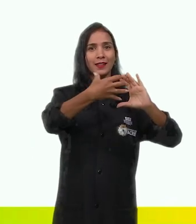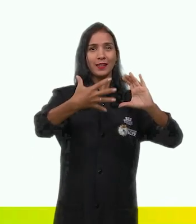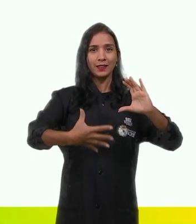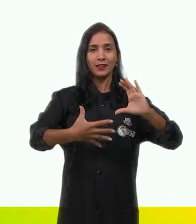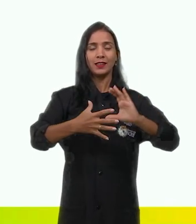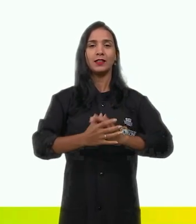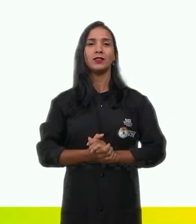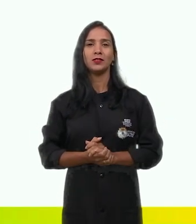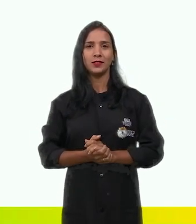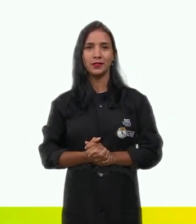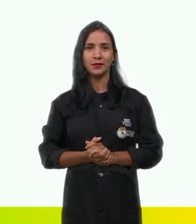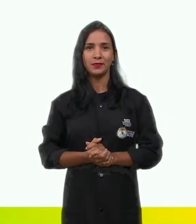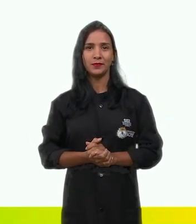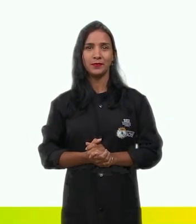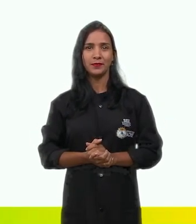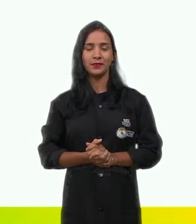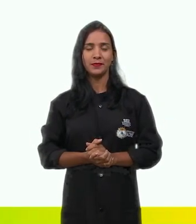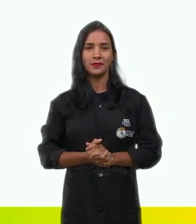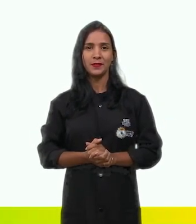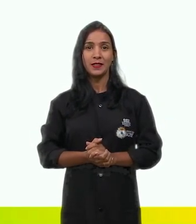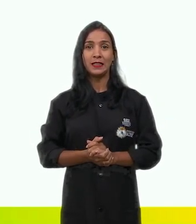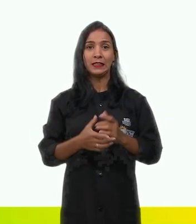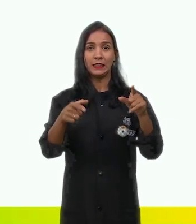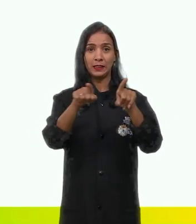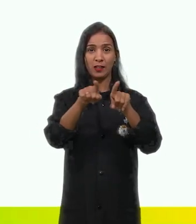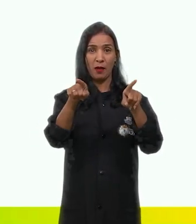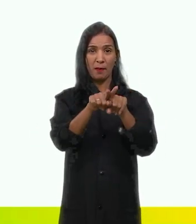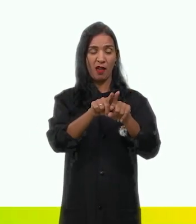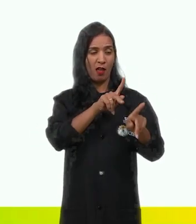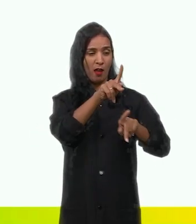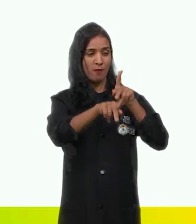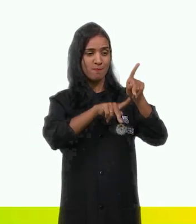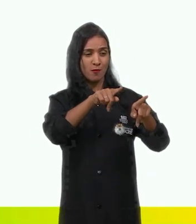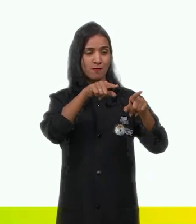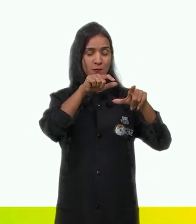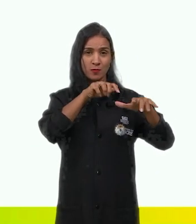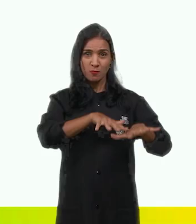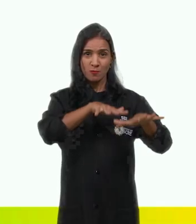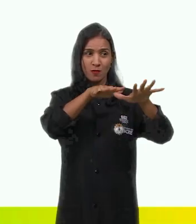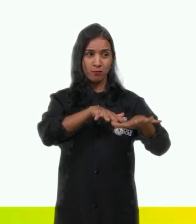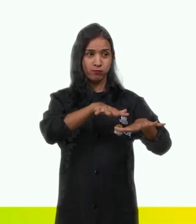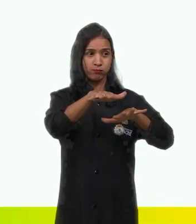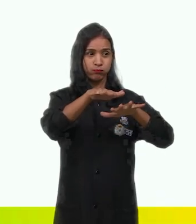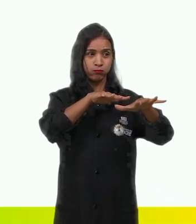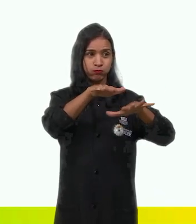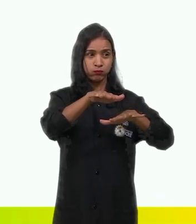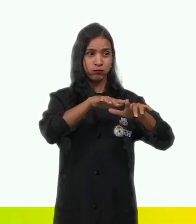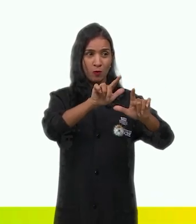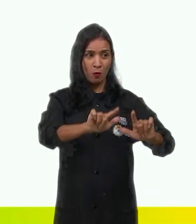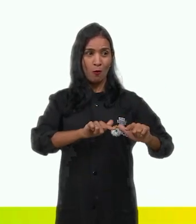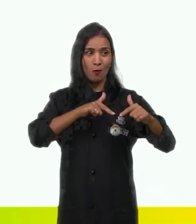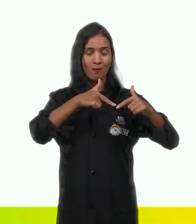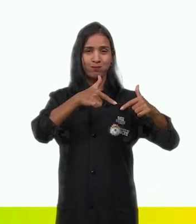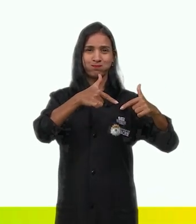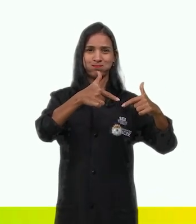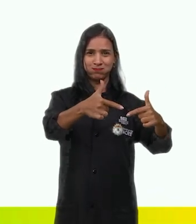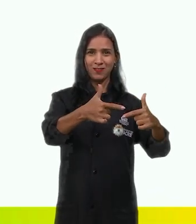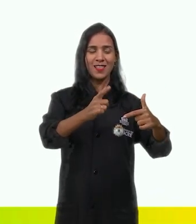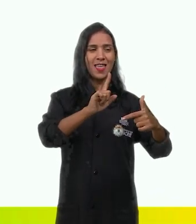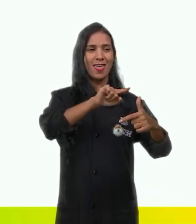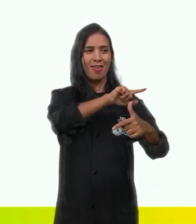Febre, intensificação da revolta popular, mobilização de massas e colapso do governo que